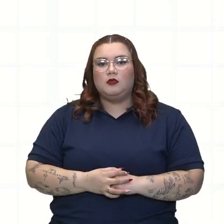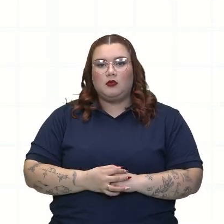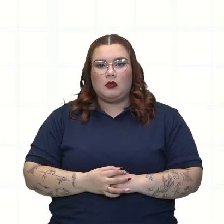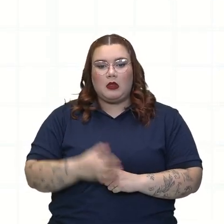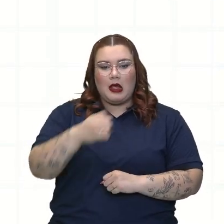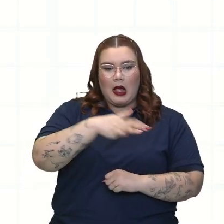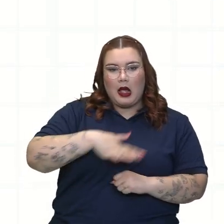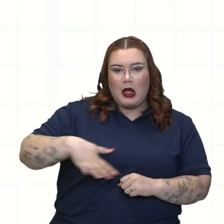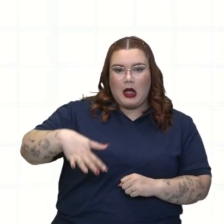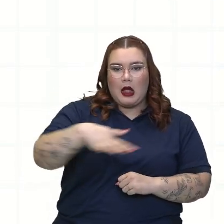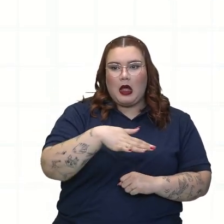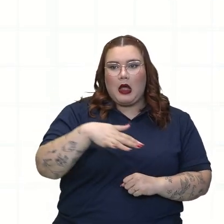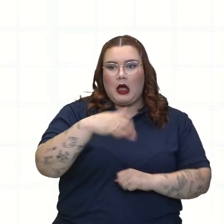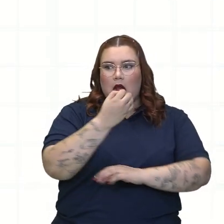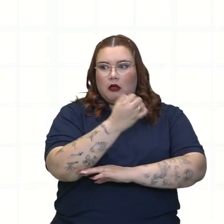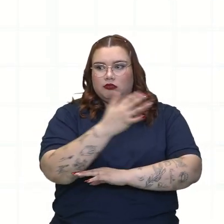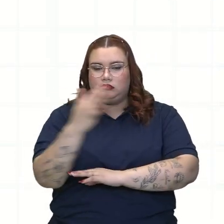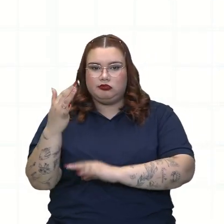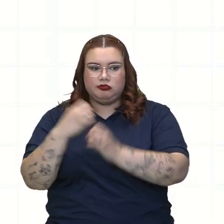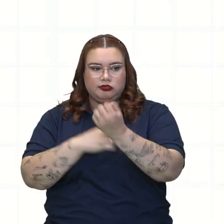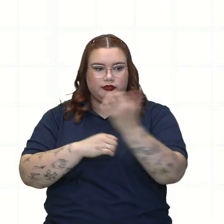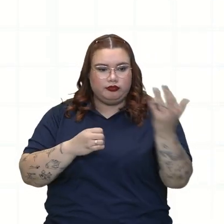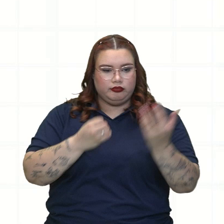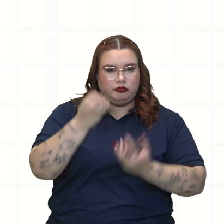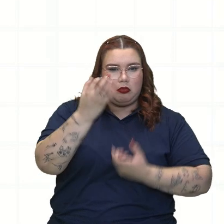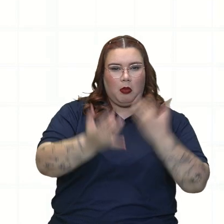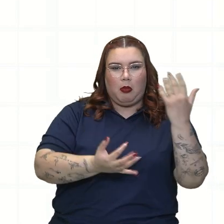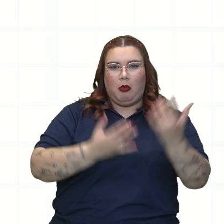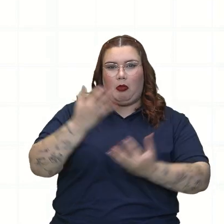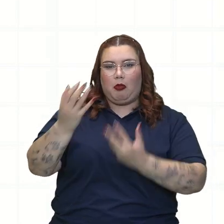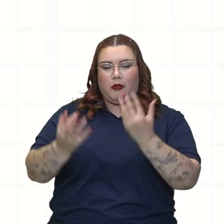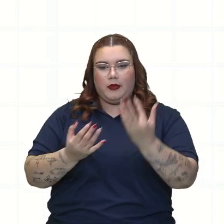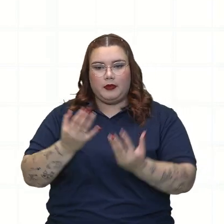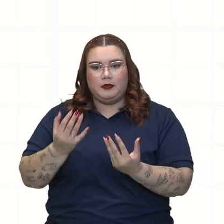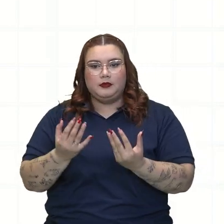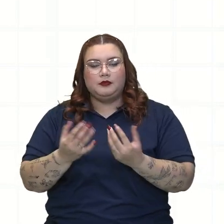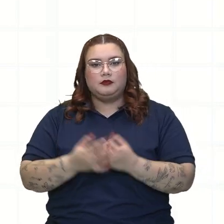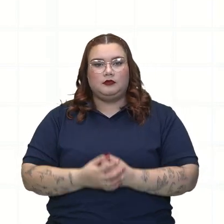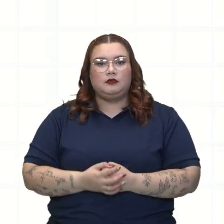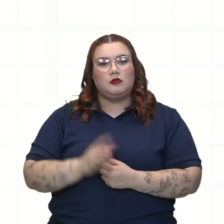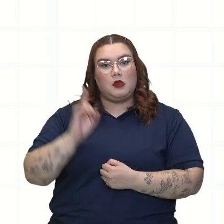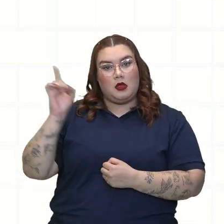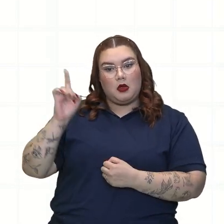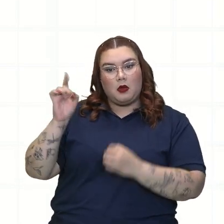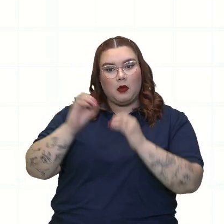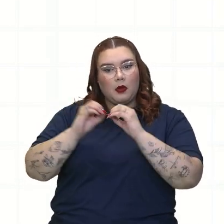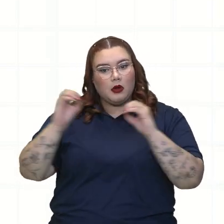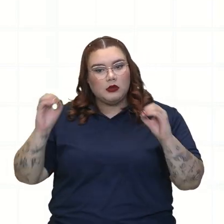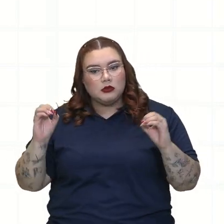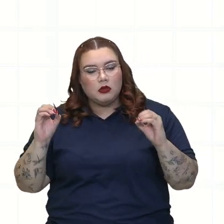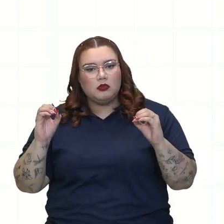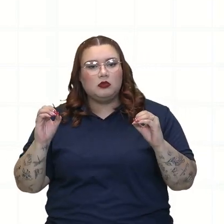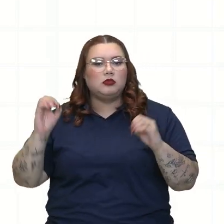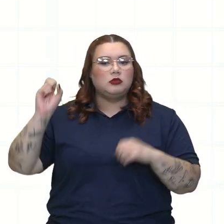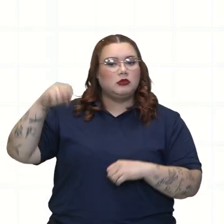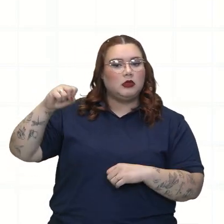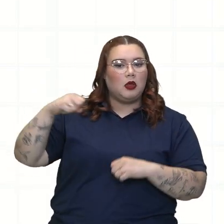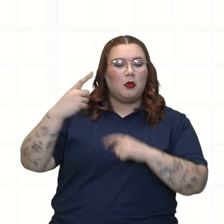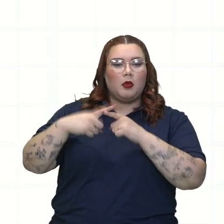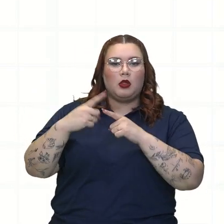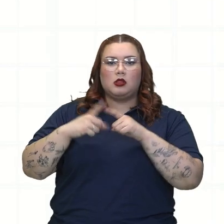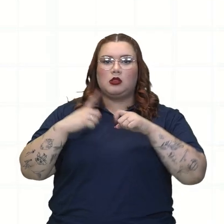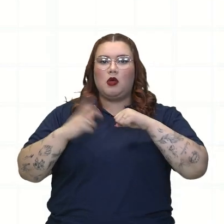queimaram a área de mata. Bom, isso aqui é uma oração? Sim,